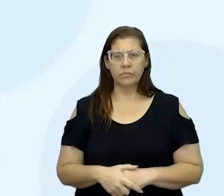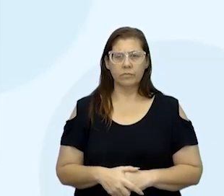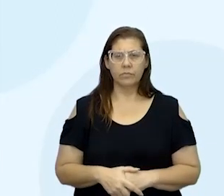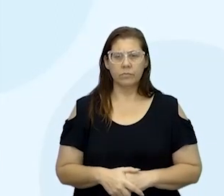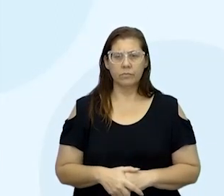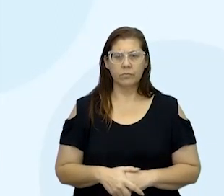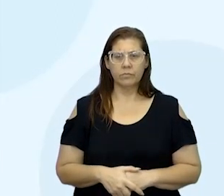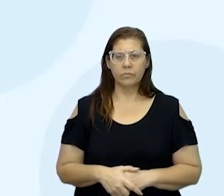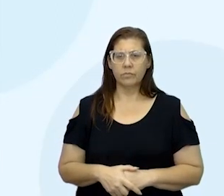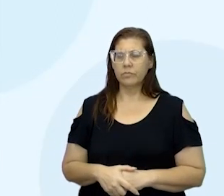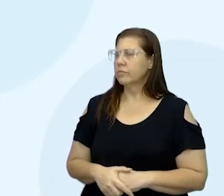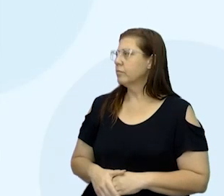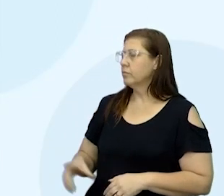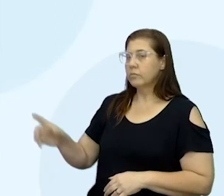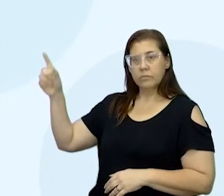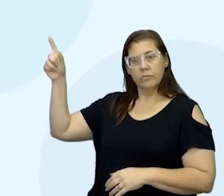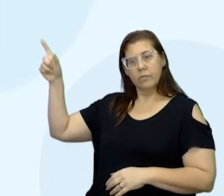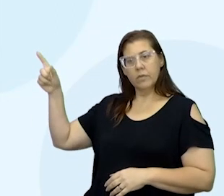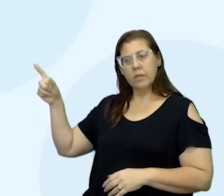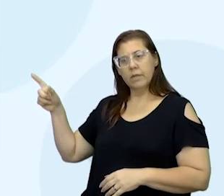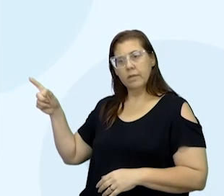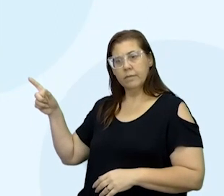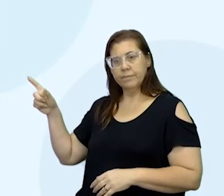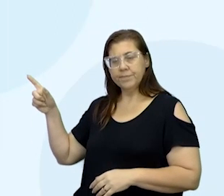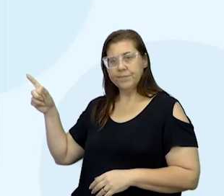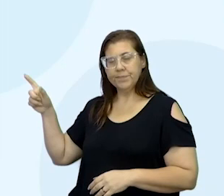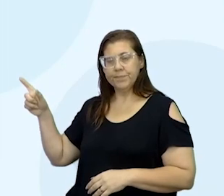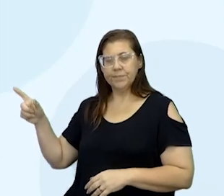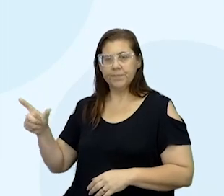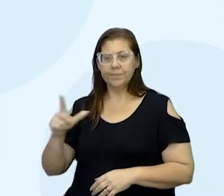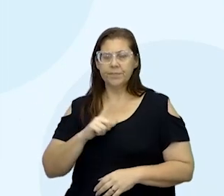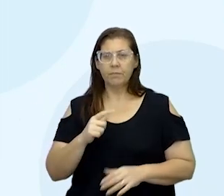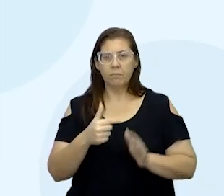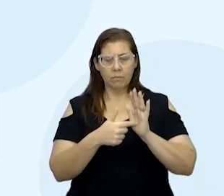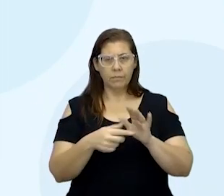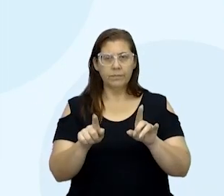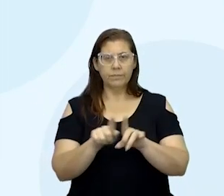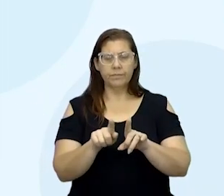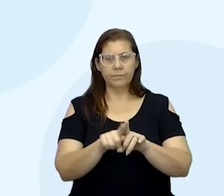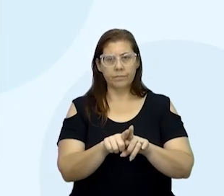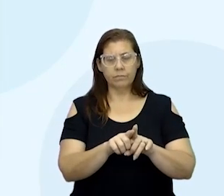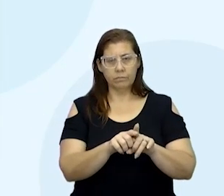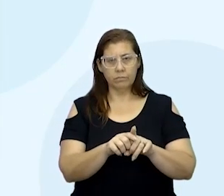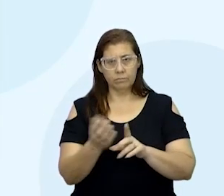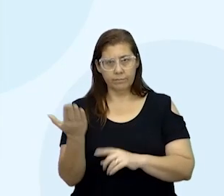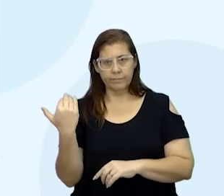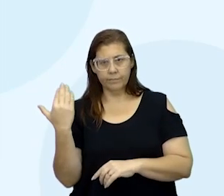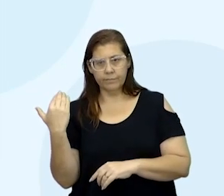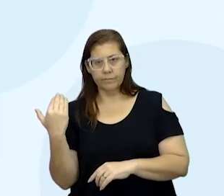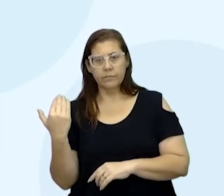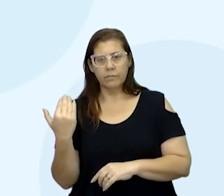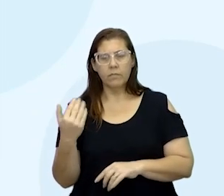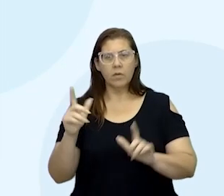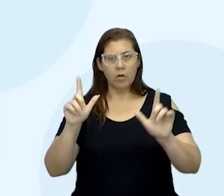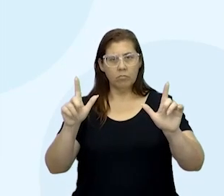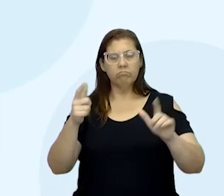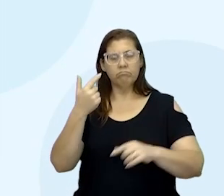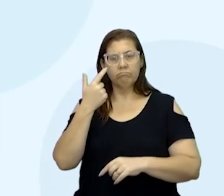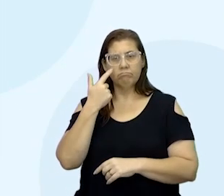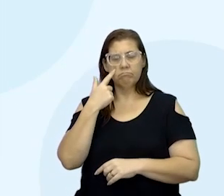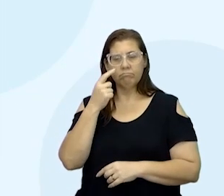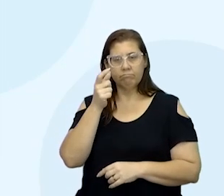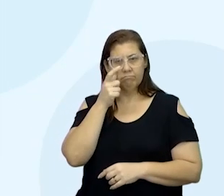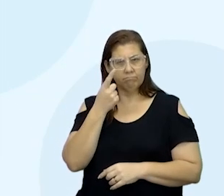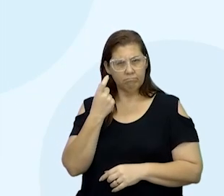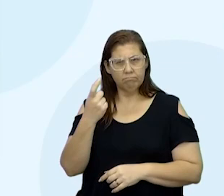Bem, aqui nós temos na nossa próxima imagem, né, eu mostrei também na semana passada, uma imagem bem interessante que